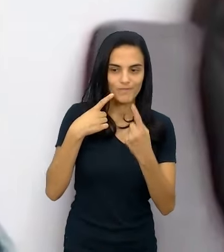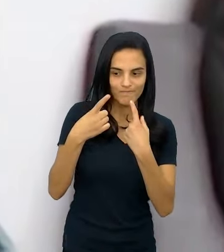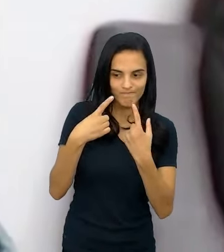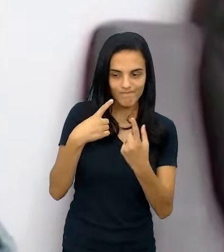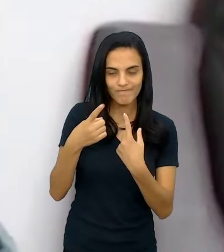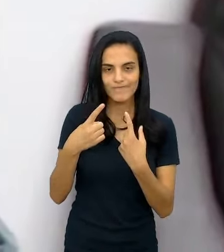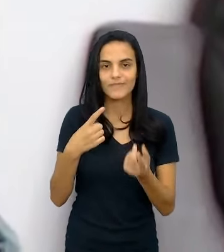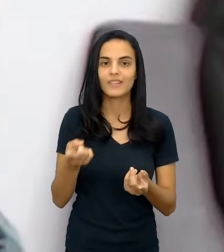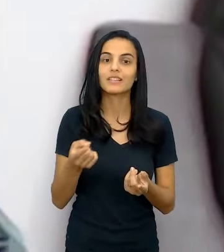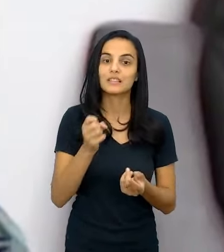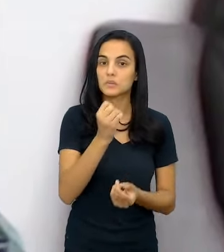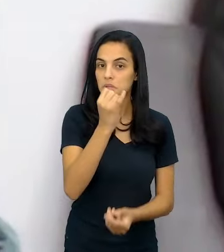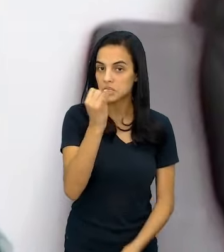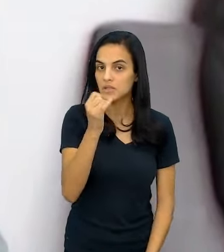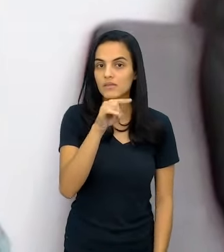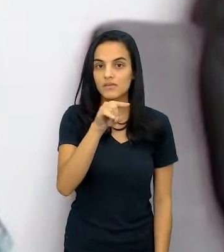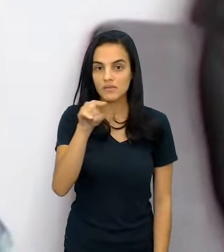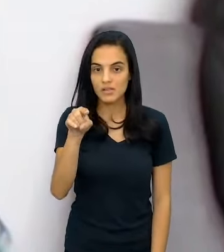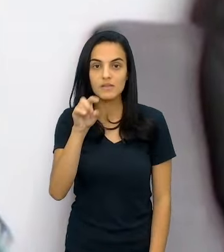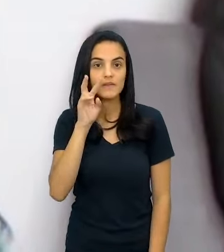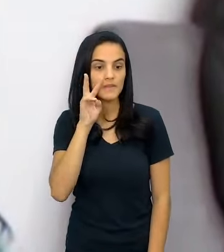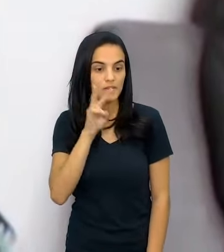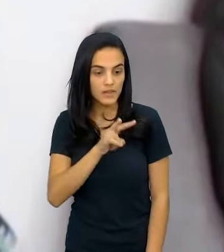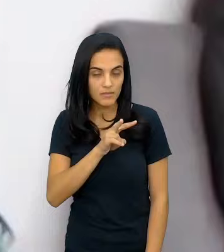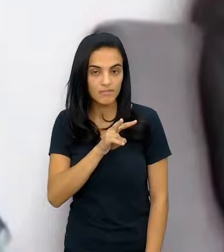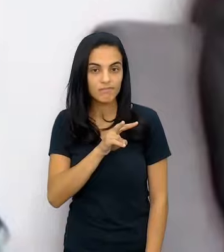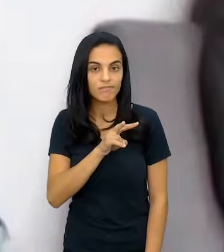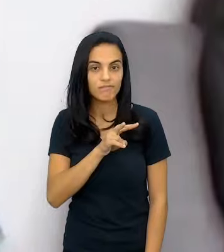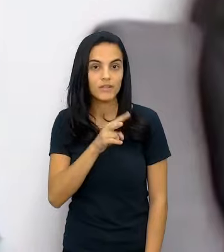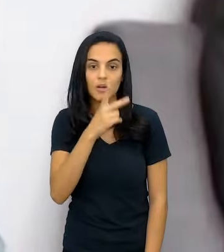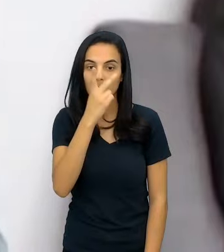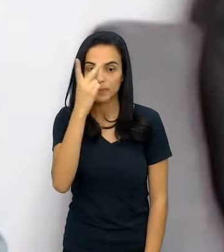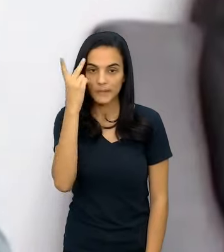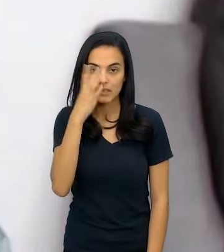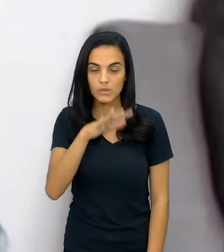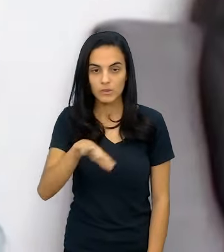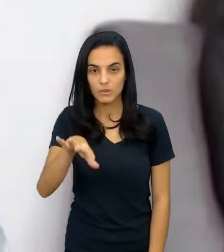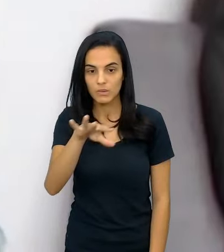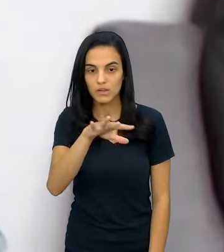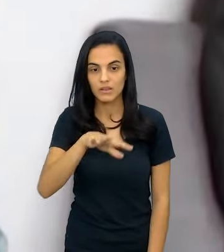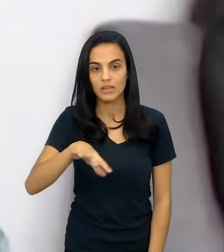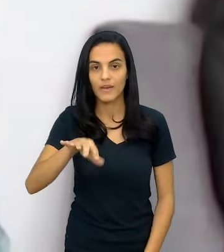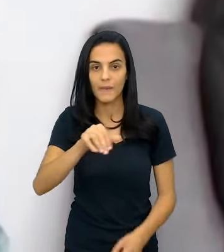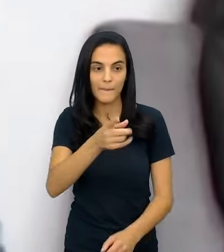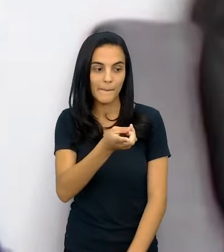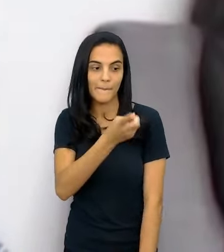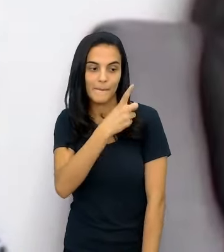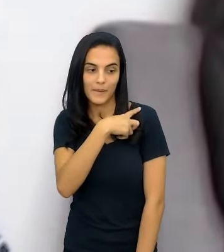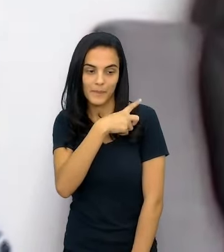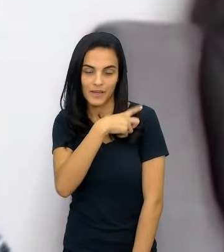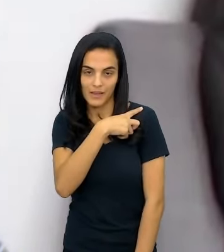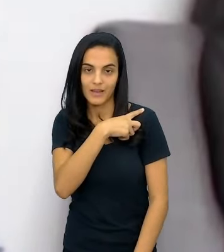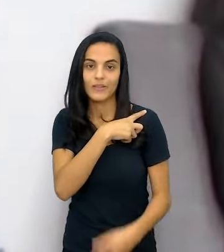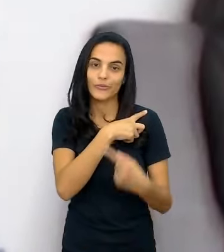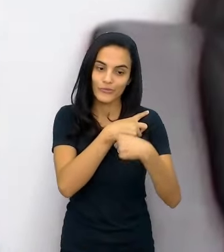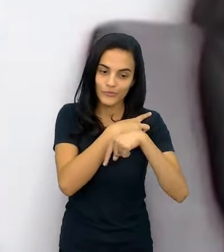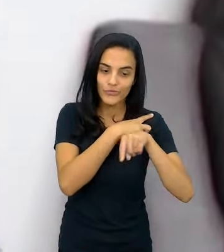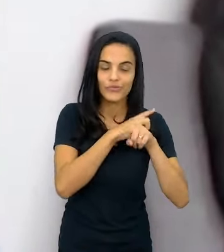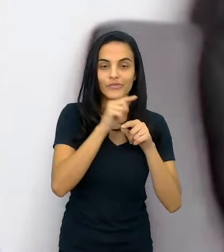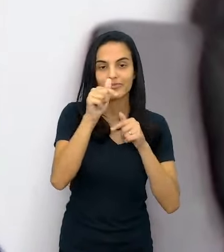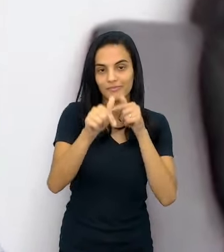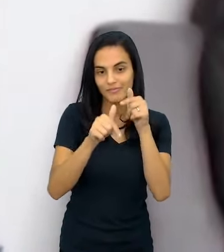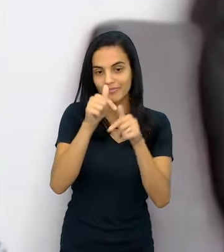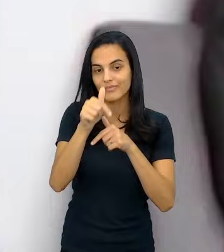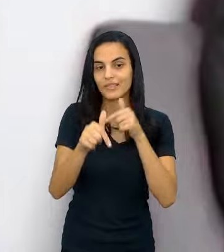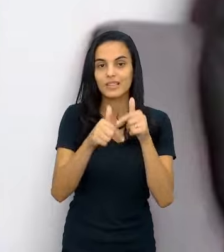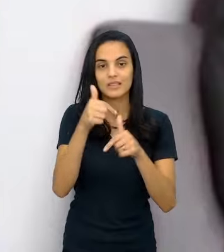conversando. Então, se vocês olharem o pessoal aí da primeira série do médio, né, a gente vai estar trabalhando